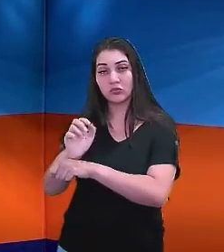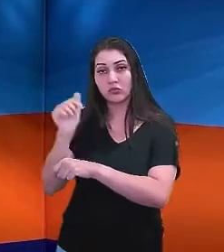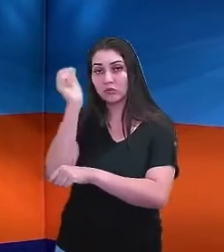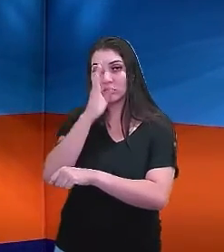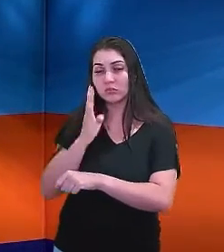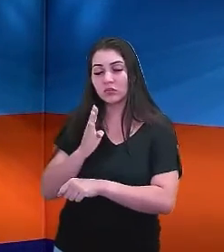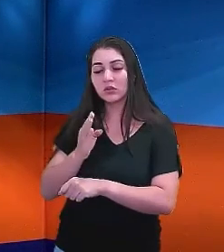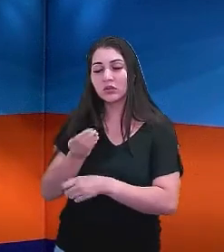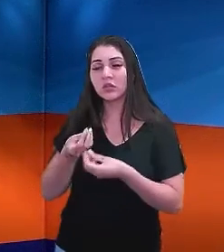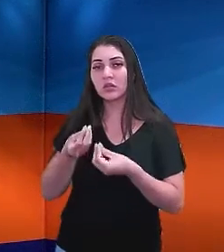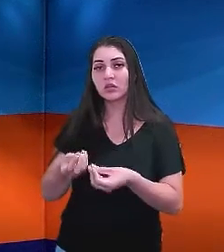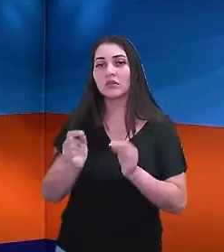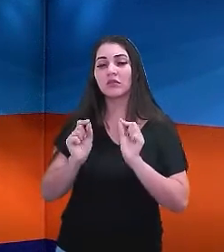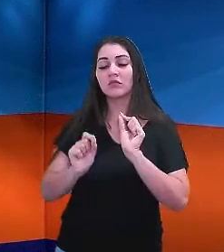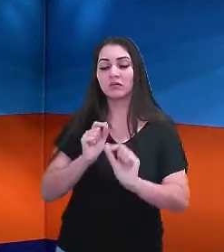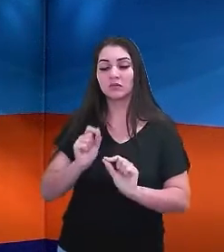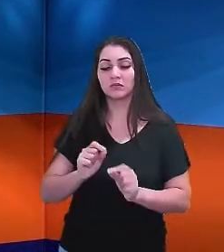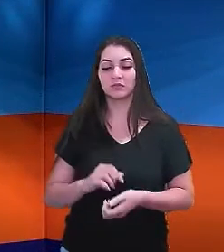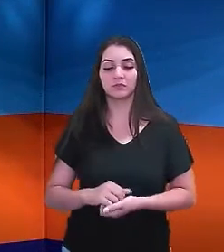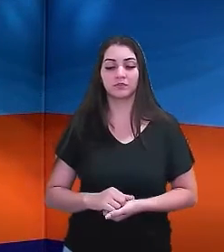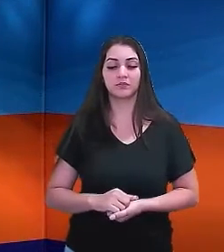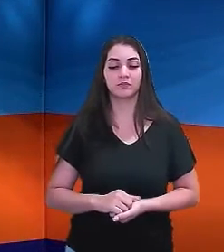que